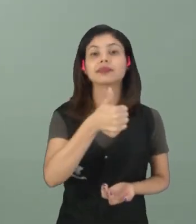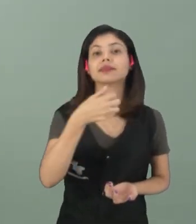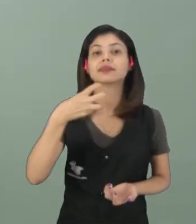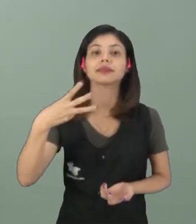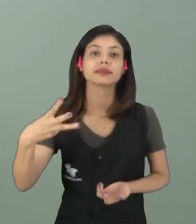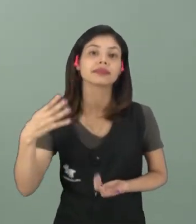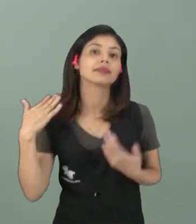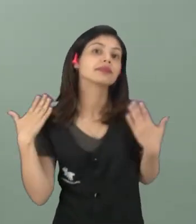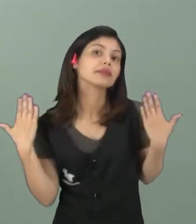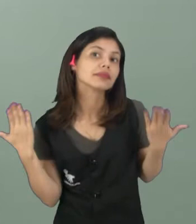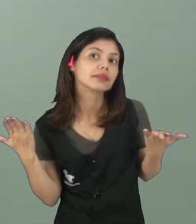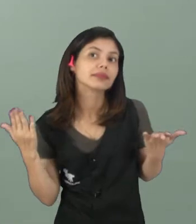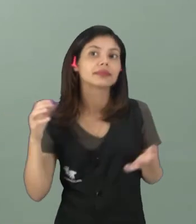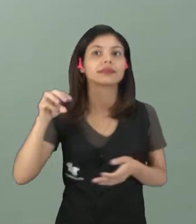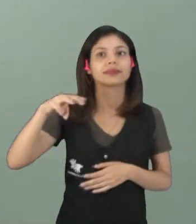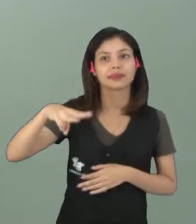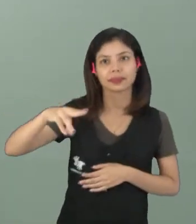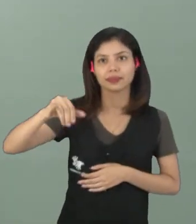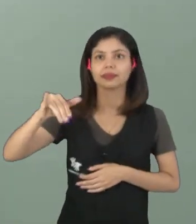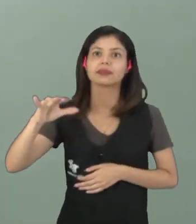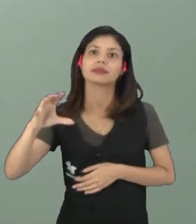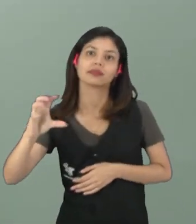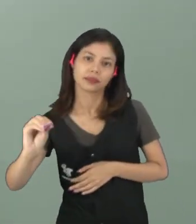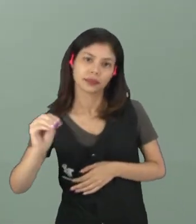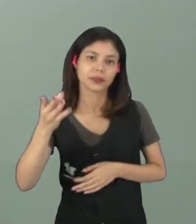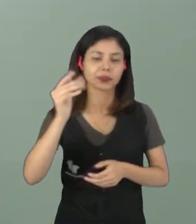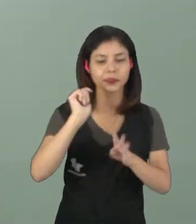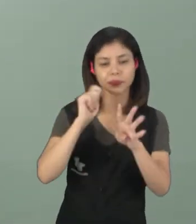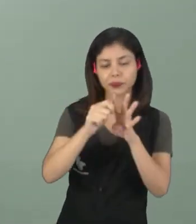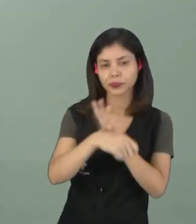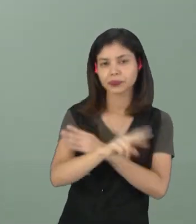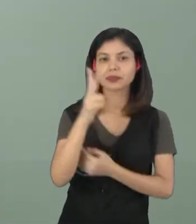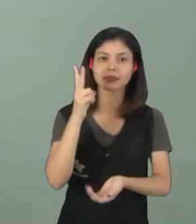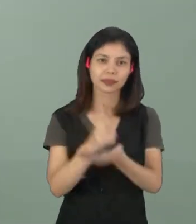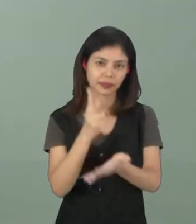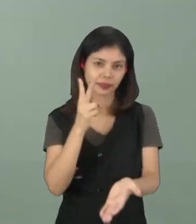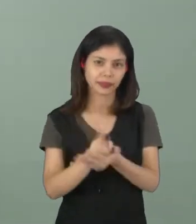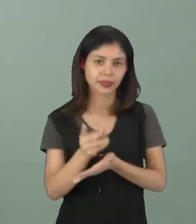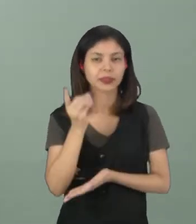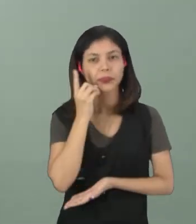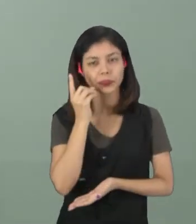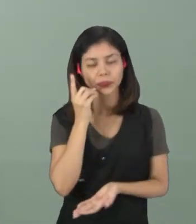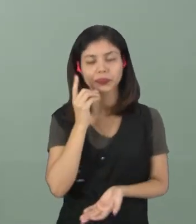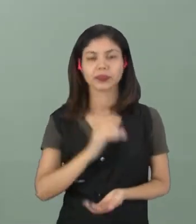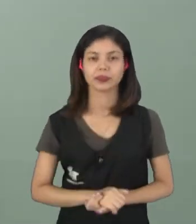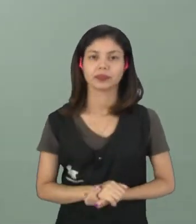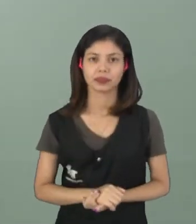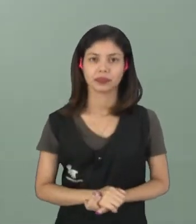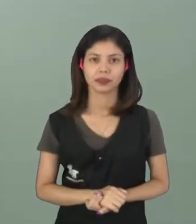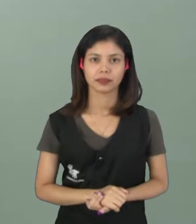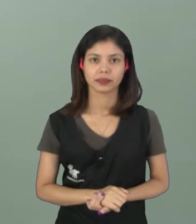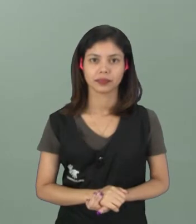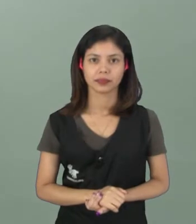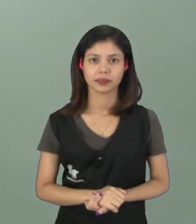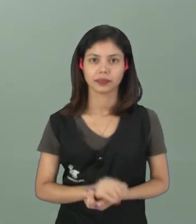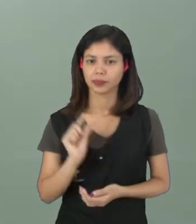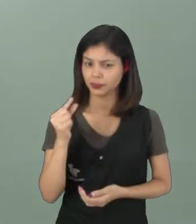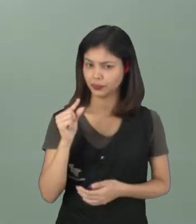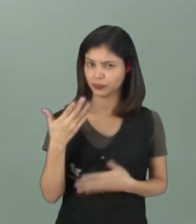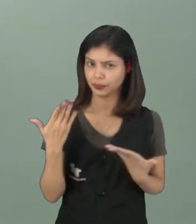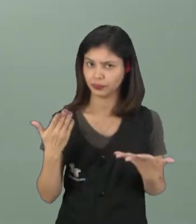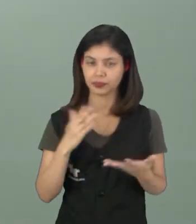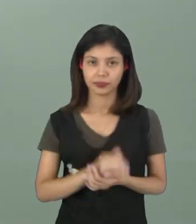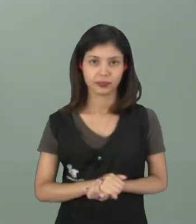Treze de Maio então no mesmo mês tem outro outra data mas não vamos segurar e um